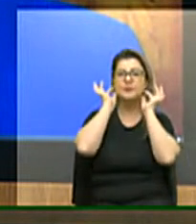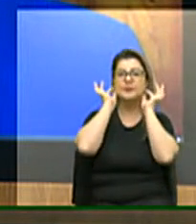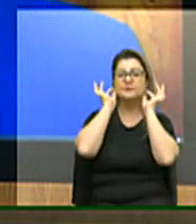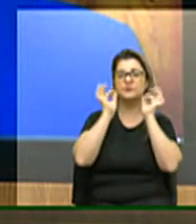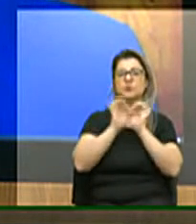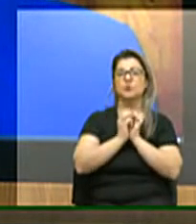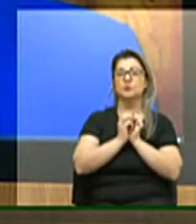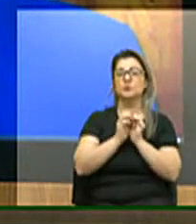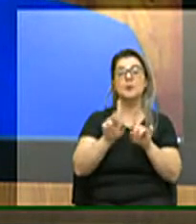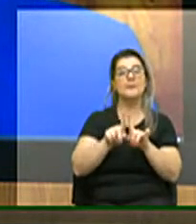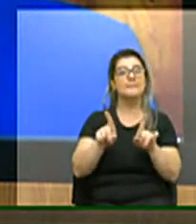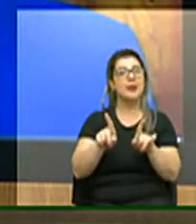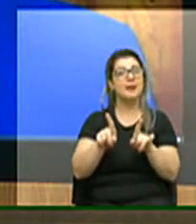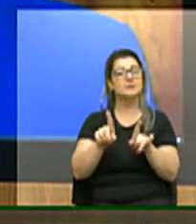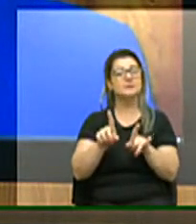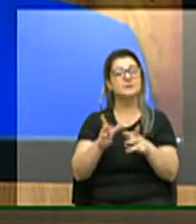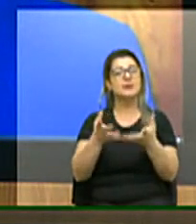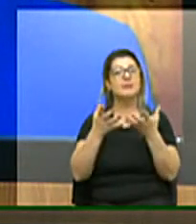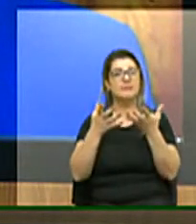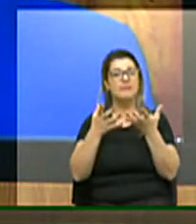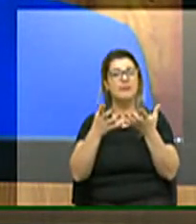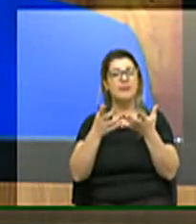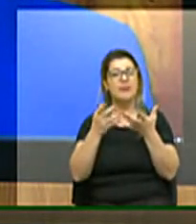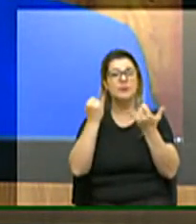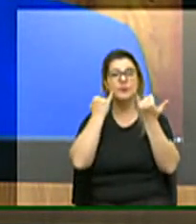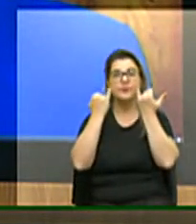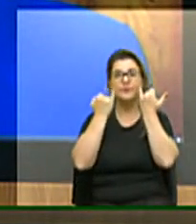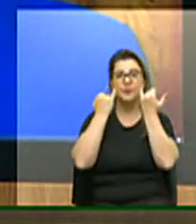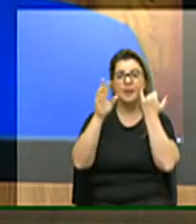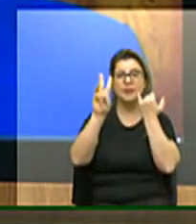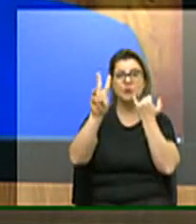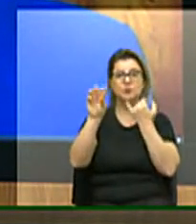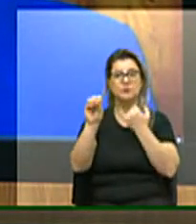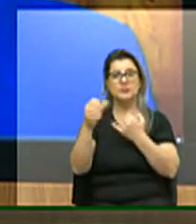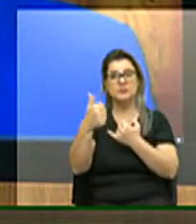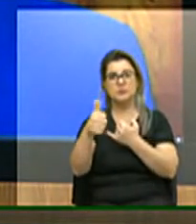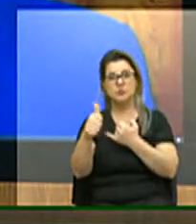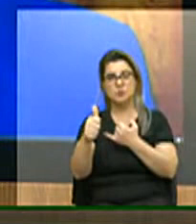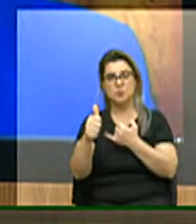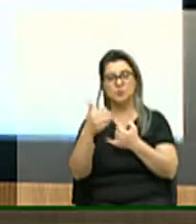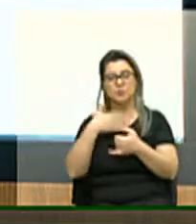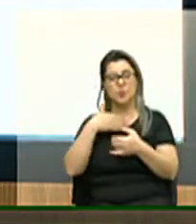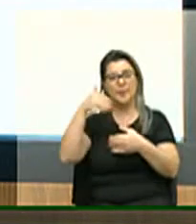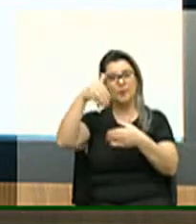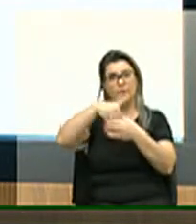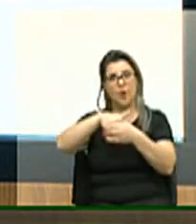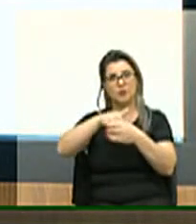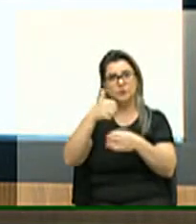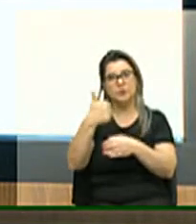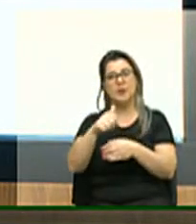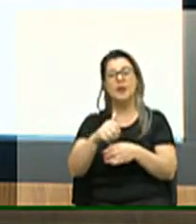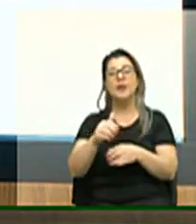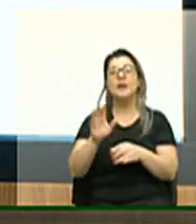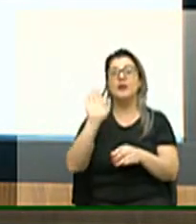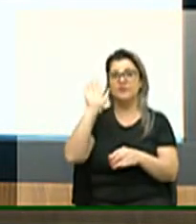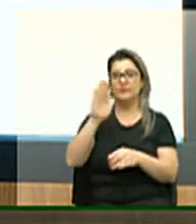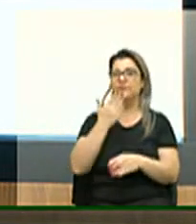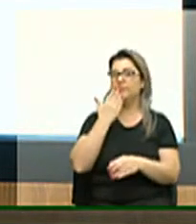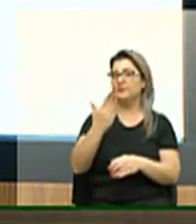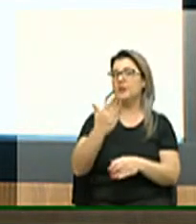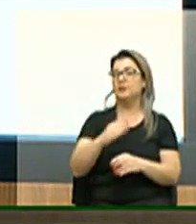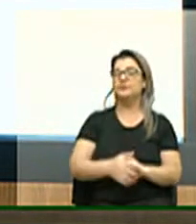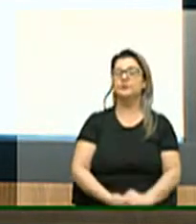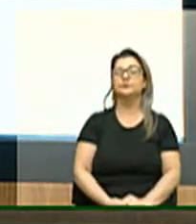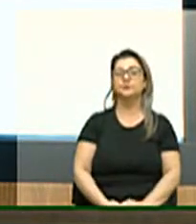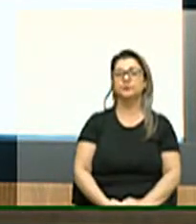aqui só dizer que no 311, senhor presidente, o meu voto é favorável, é que caiu totalmente o sinal, custei a voltar.